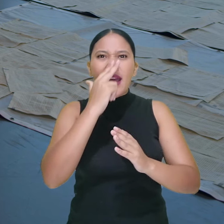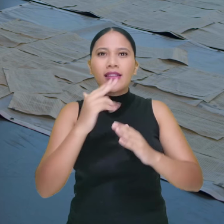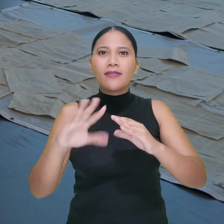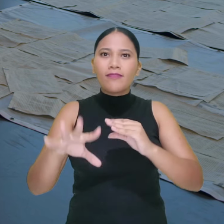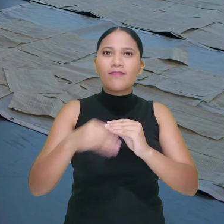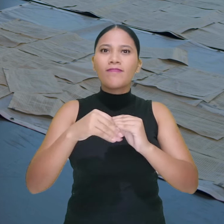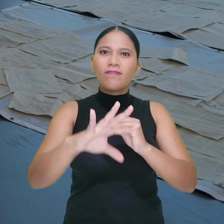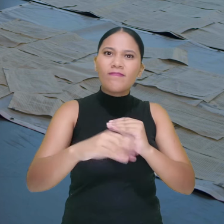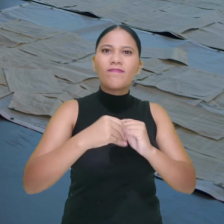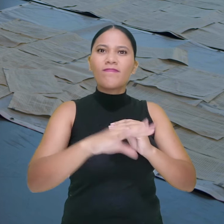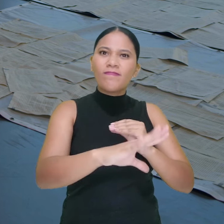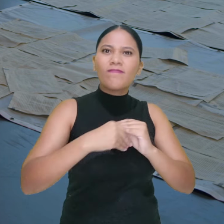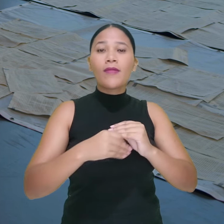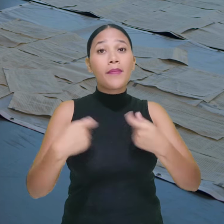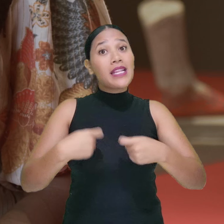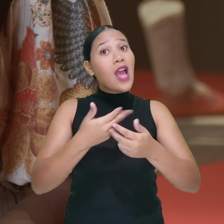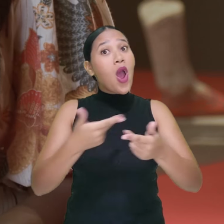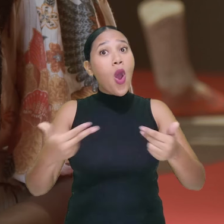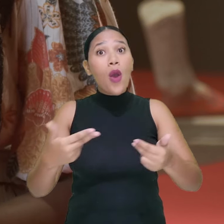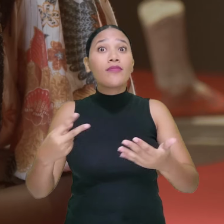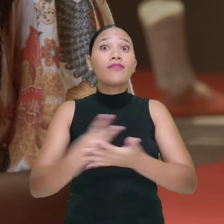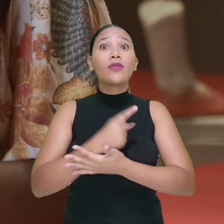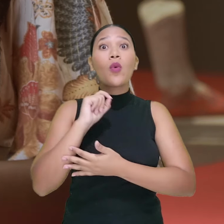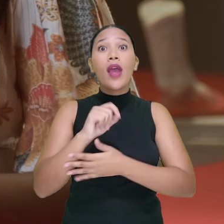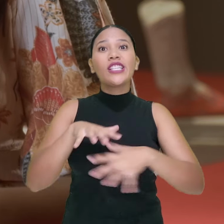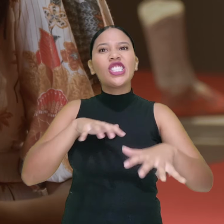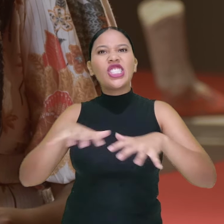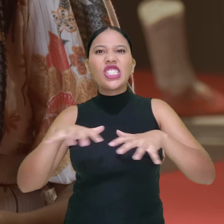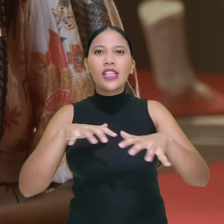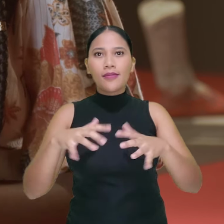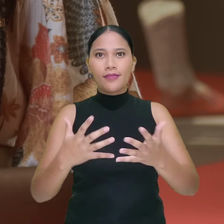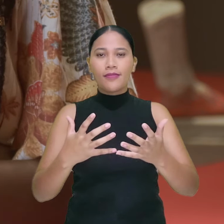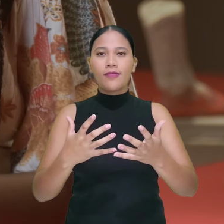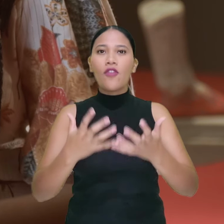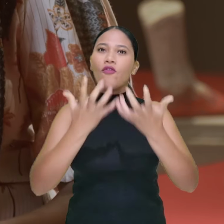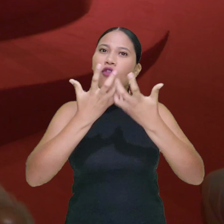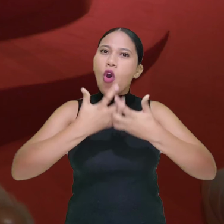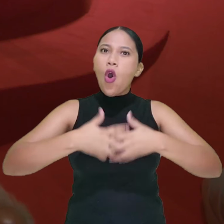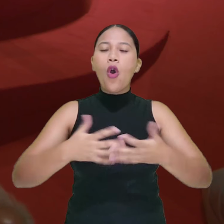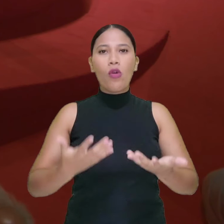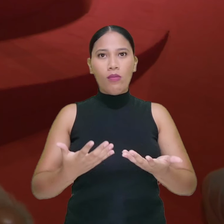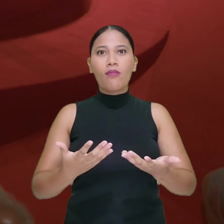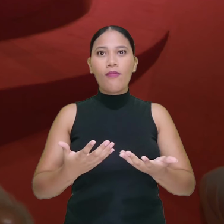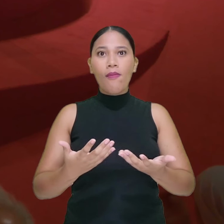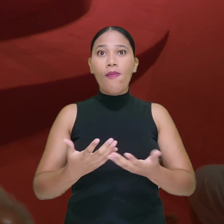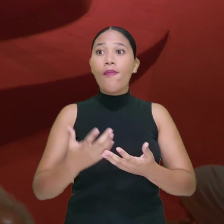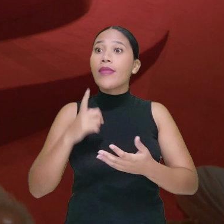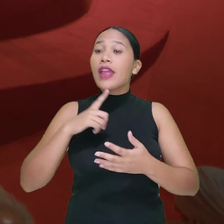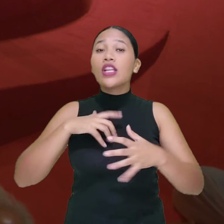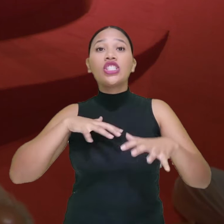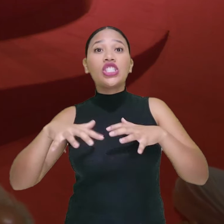público e ela vai se completando a cada encenação. Ela precisava que as coisas tivessem uma dinâmica de